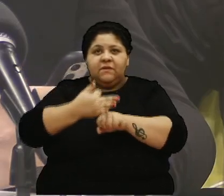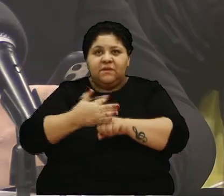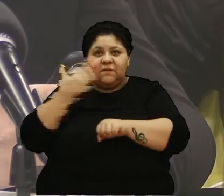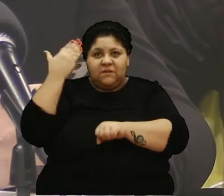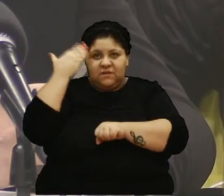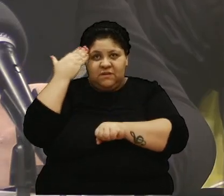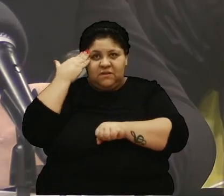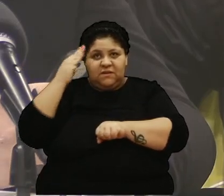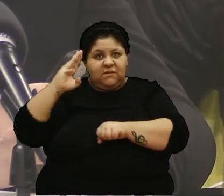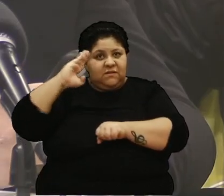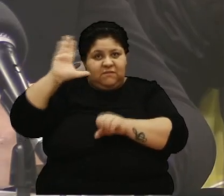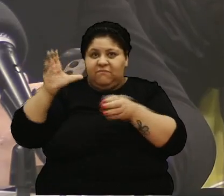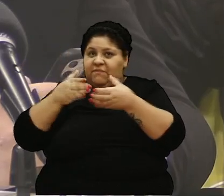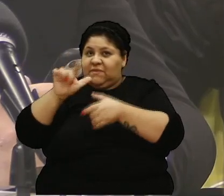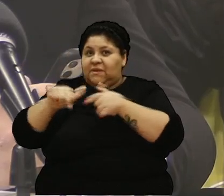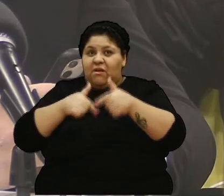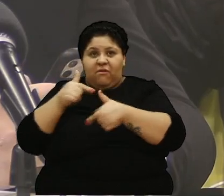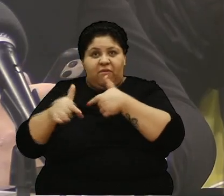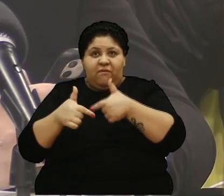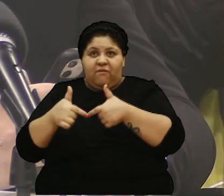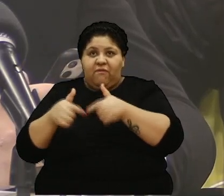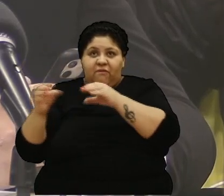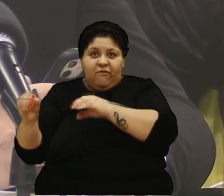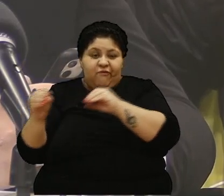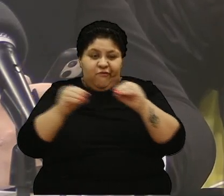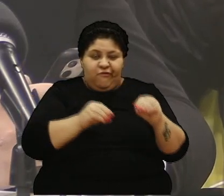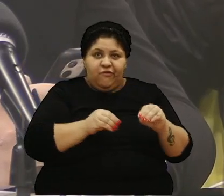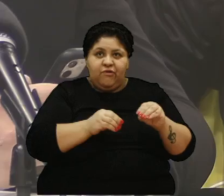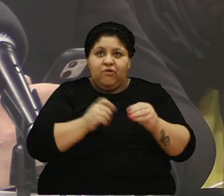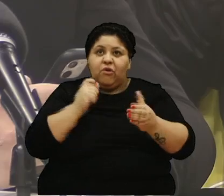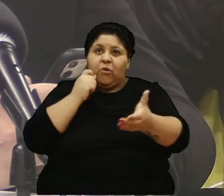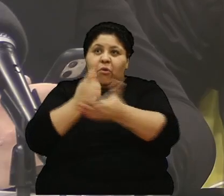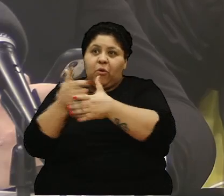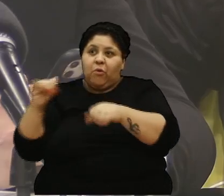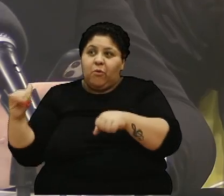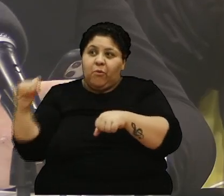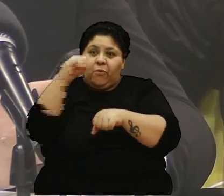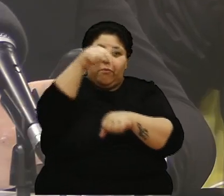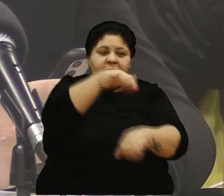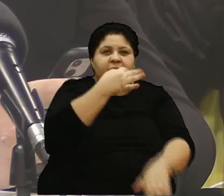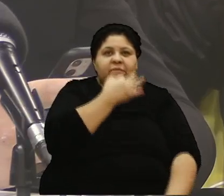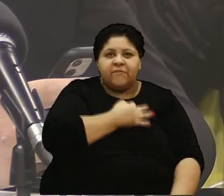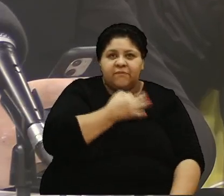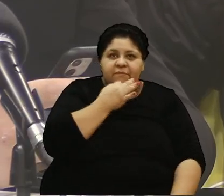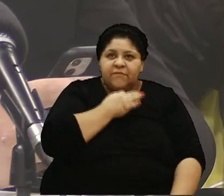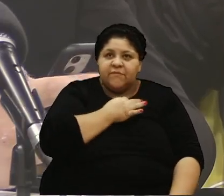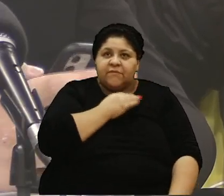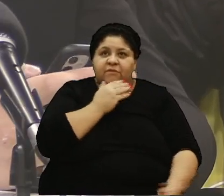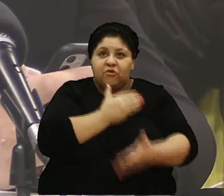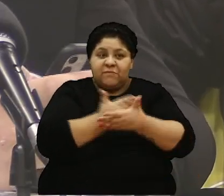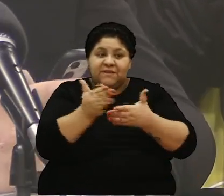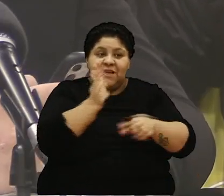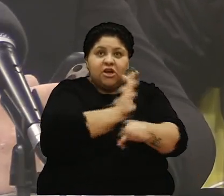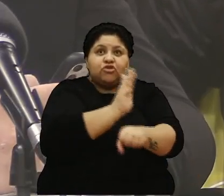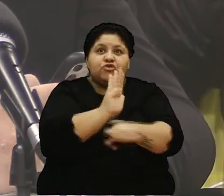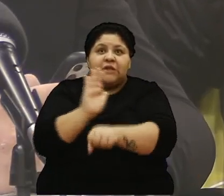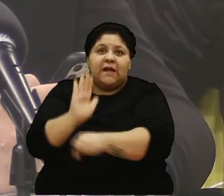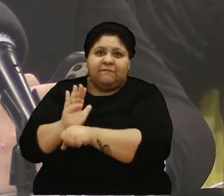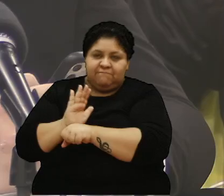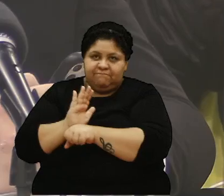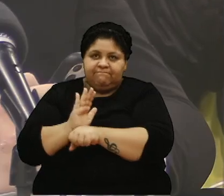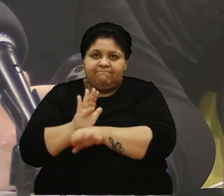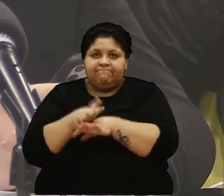que meu batalhão não iria atuar. Eu vim com meios próprios, comprei passagem aérea, vim para Caxias do Sul, desci aqui e comecei a ajudar.